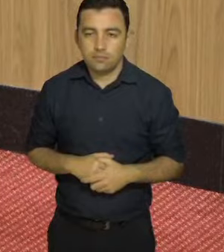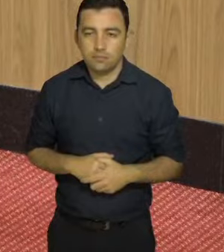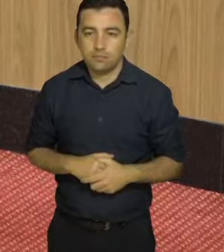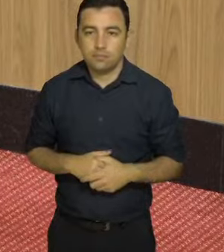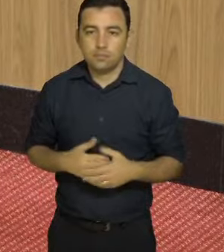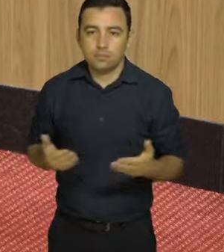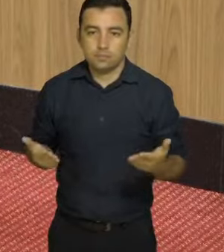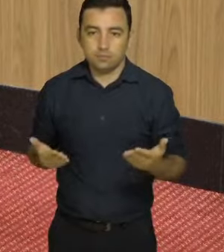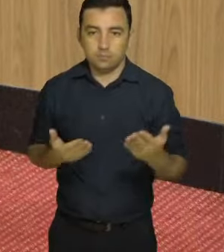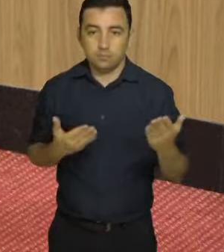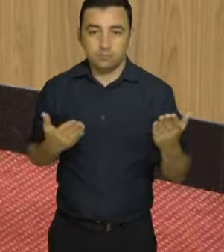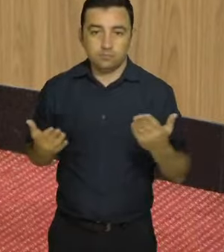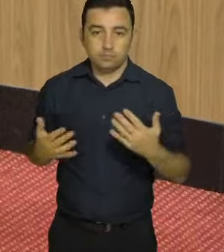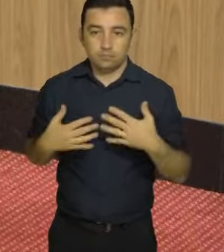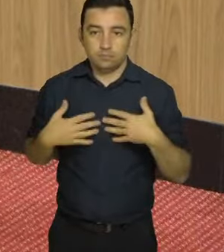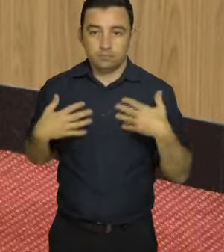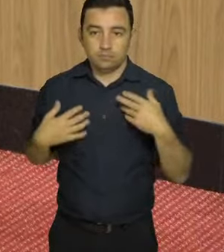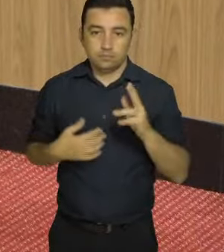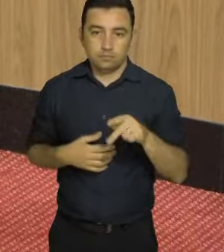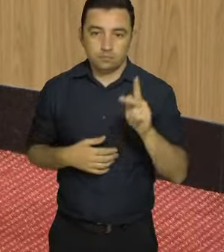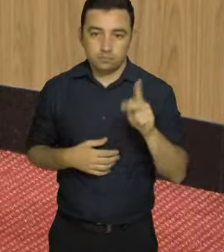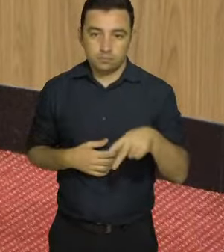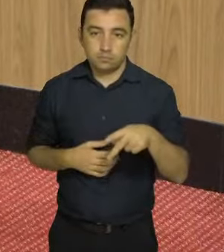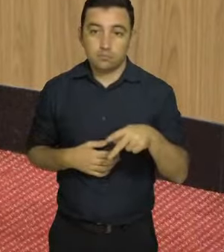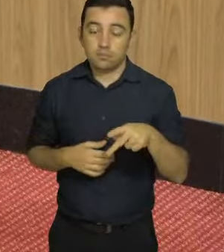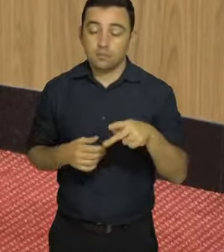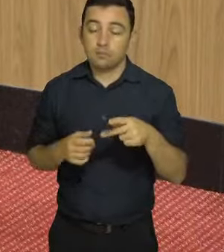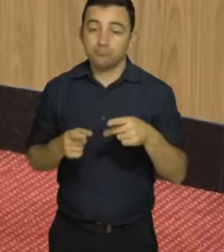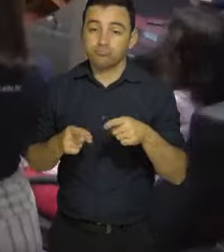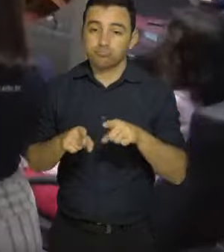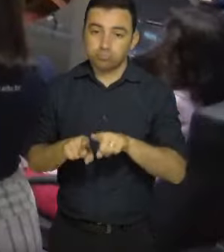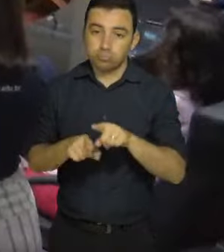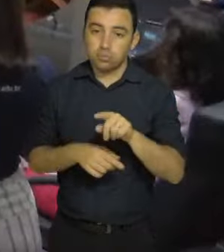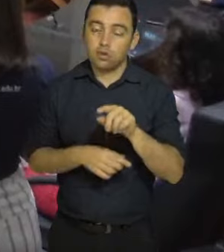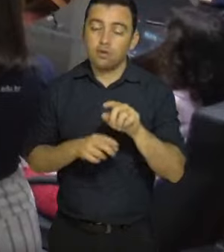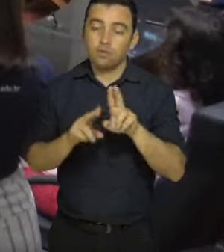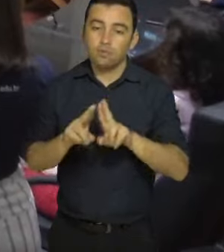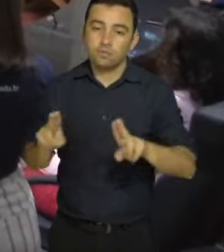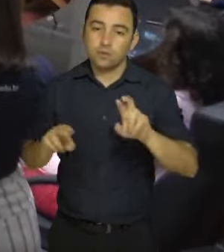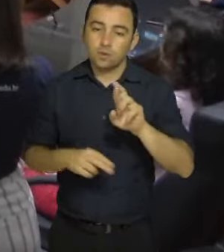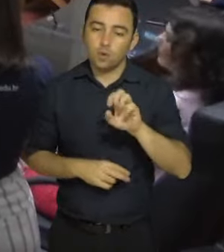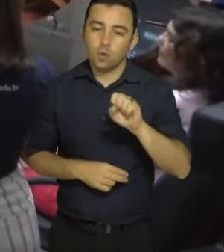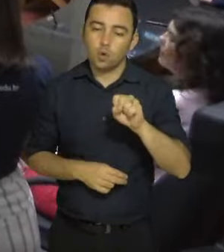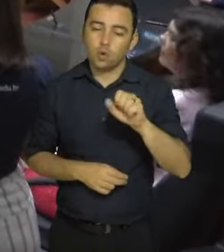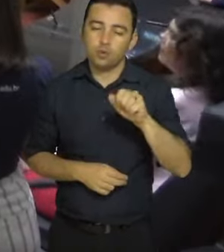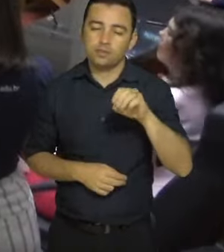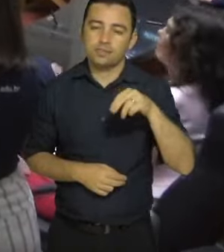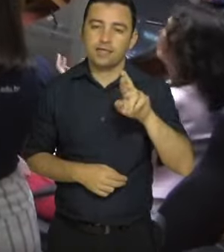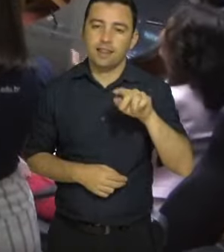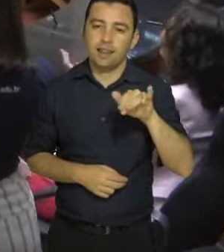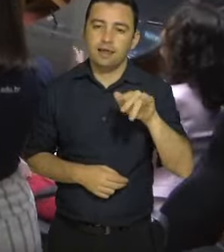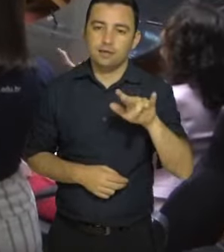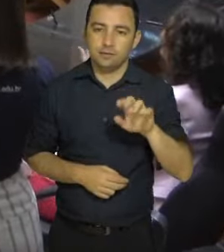Convidamos para receber a homenagem à professora associada da UFSC, doutora Roselane Fátima Campos.